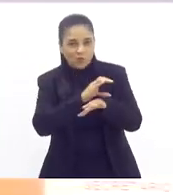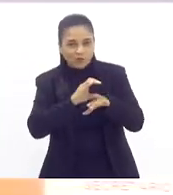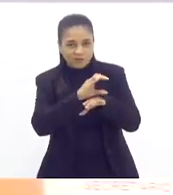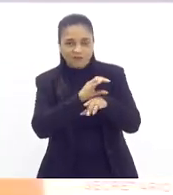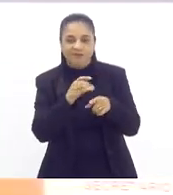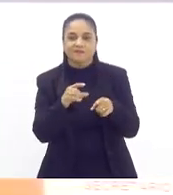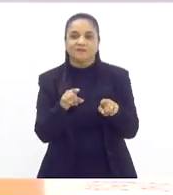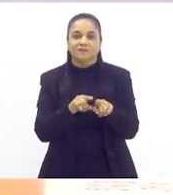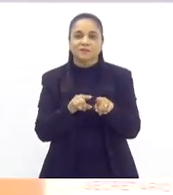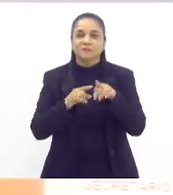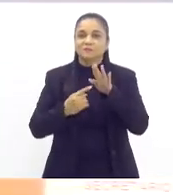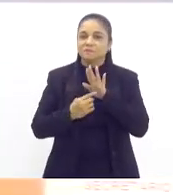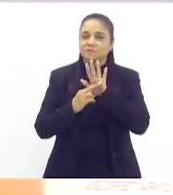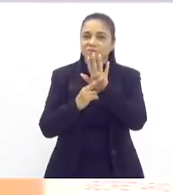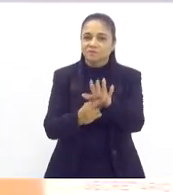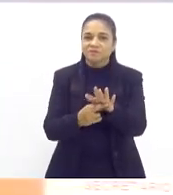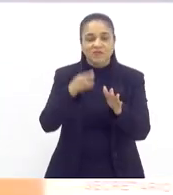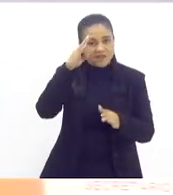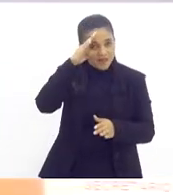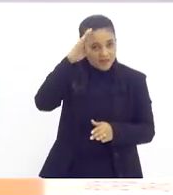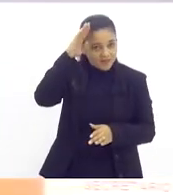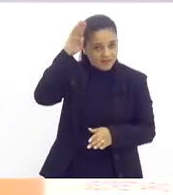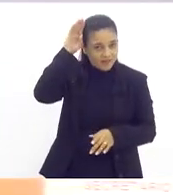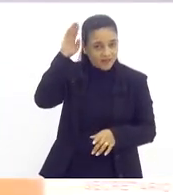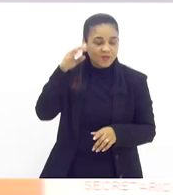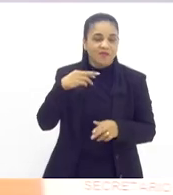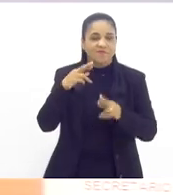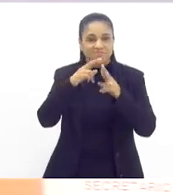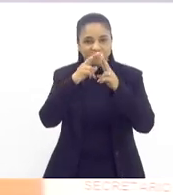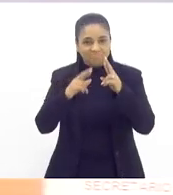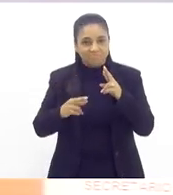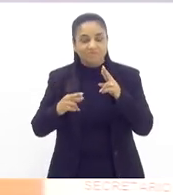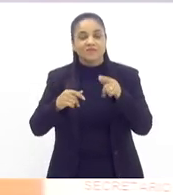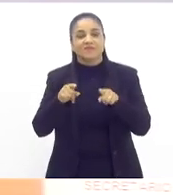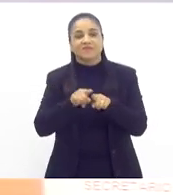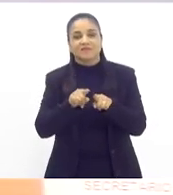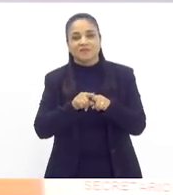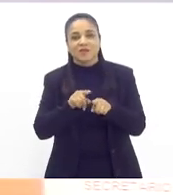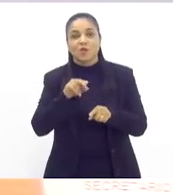Nossa querida representação acadêmica da Universidade Federal Rural, está aqui a Unirio. Senhor